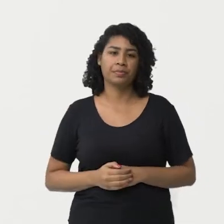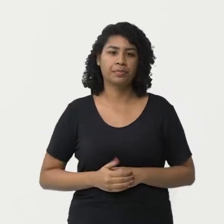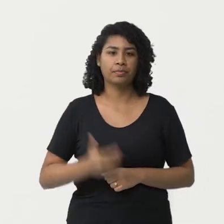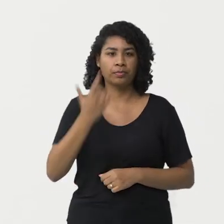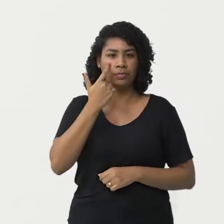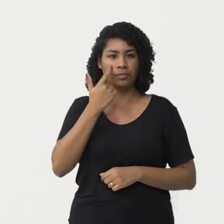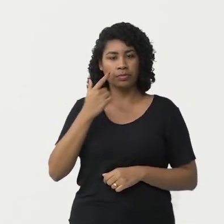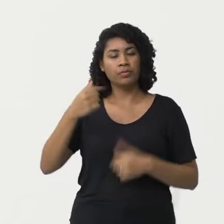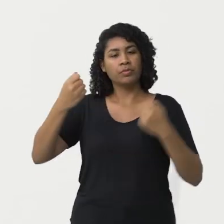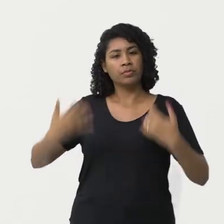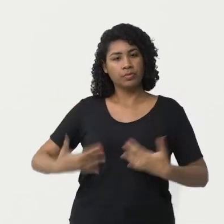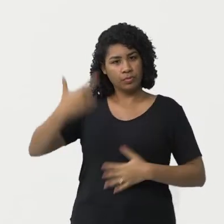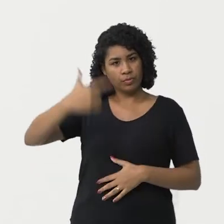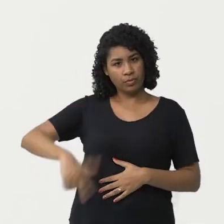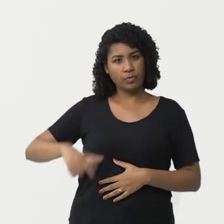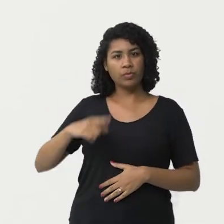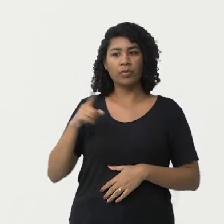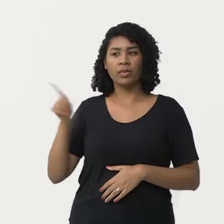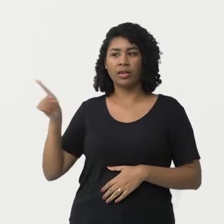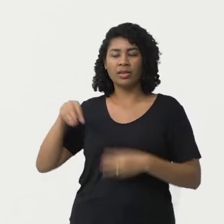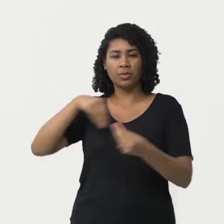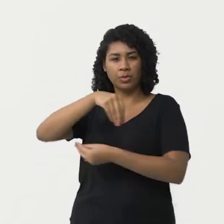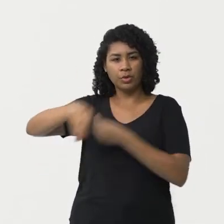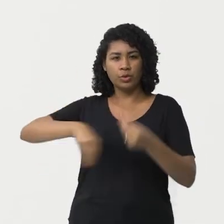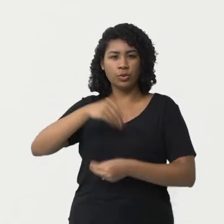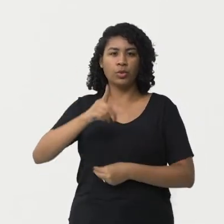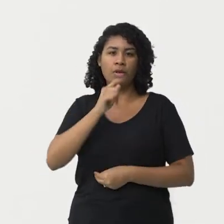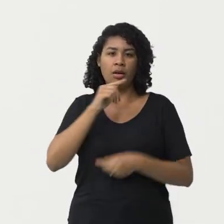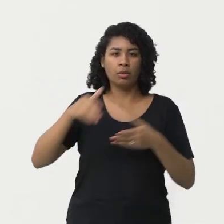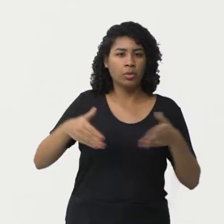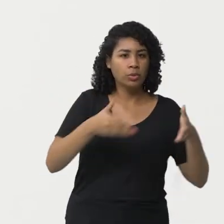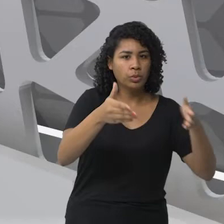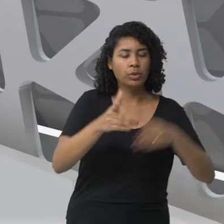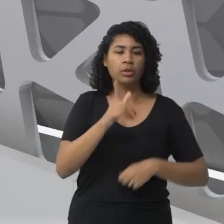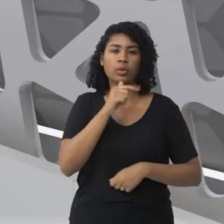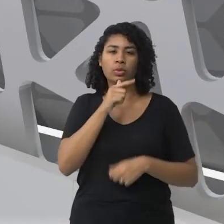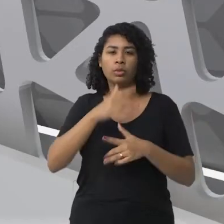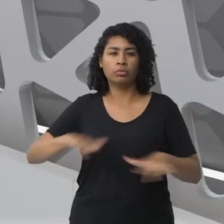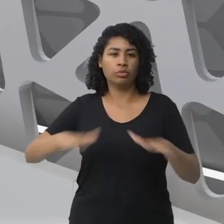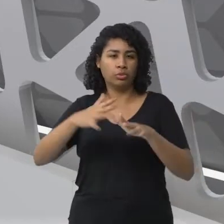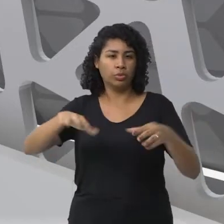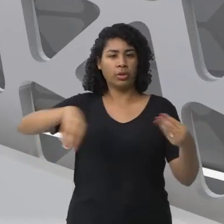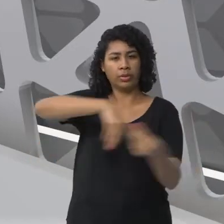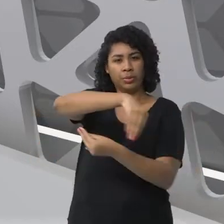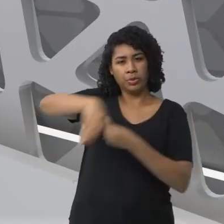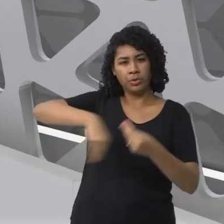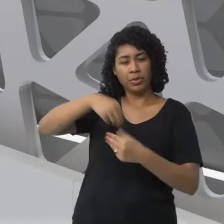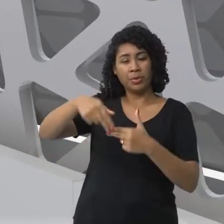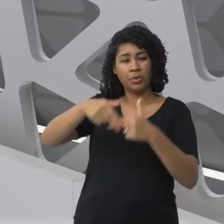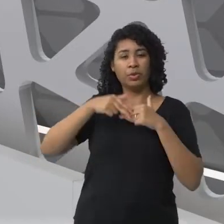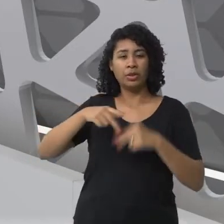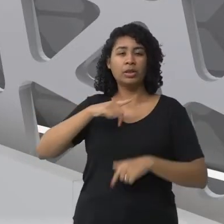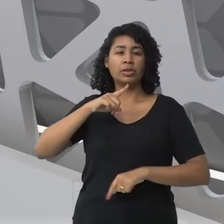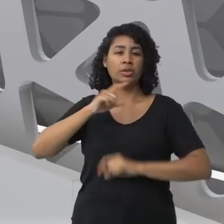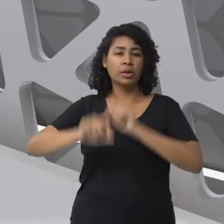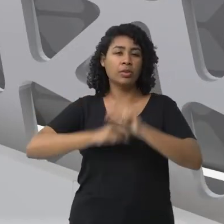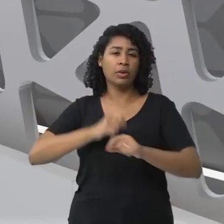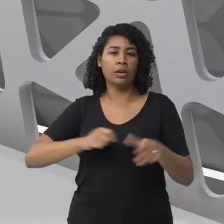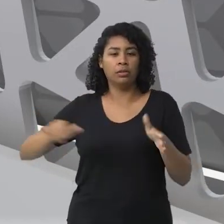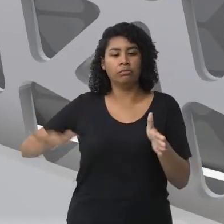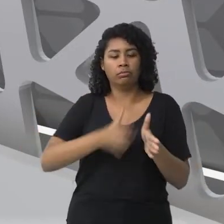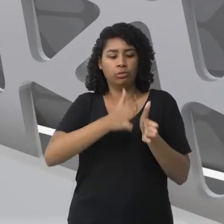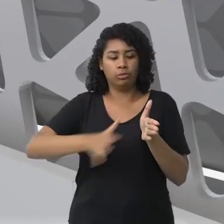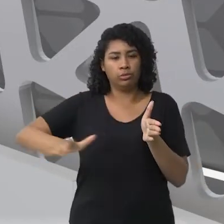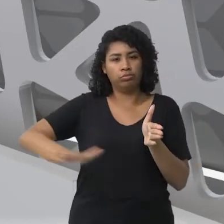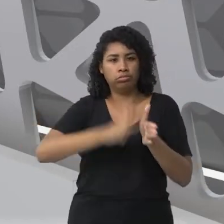também que devido a essa mistura da água do mar com a água do rio, vai fazer com que haja muitos sedimentos. Portanto, a gente tem a